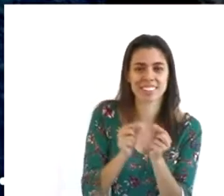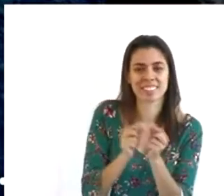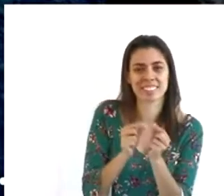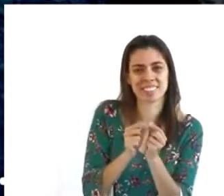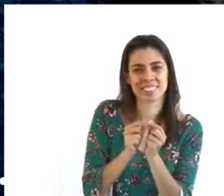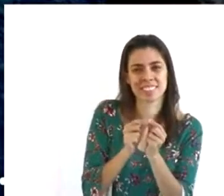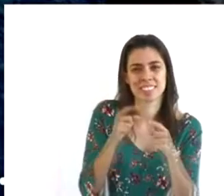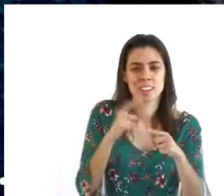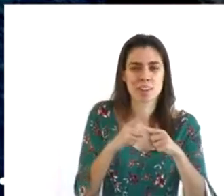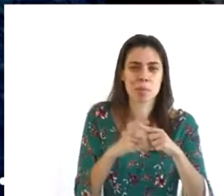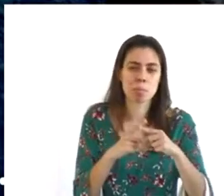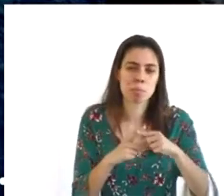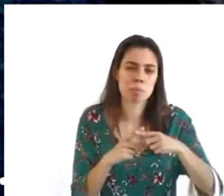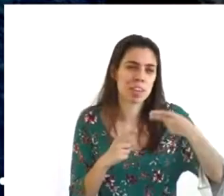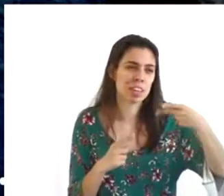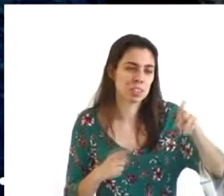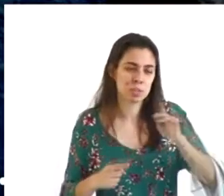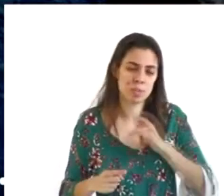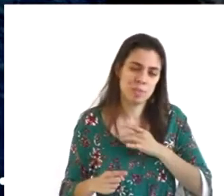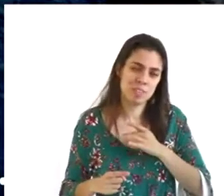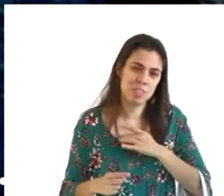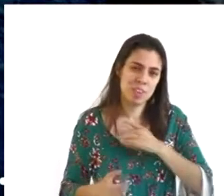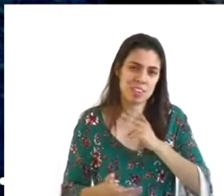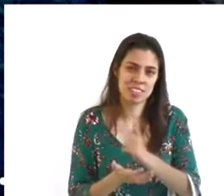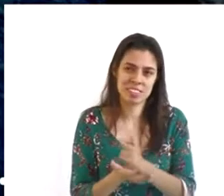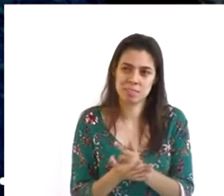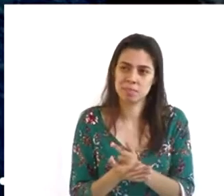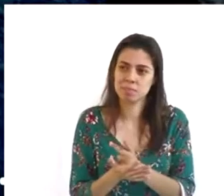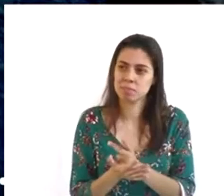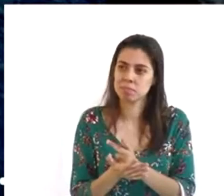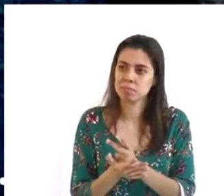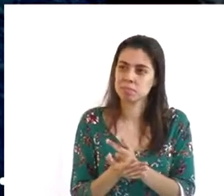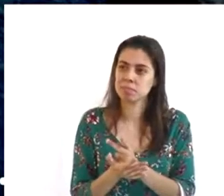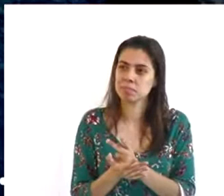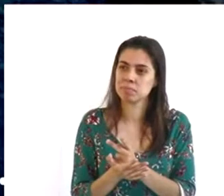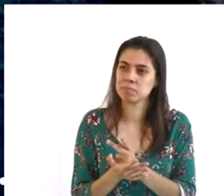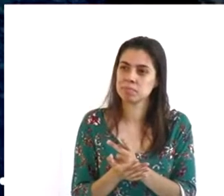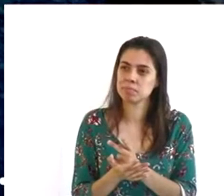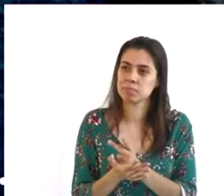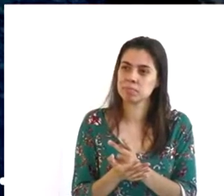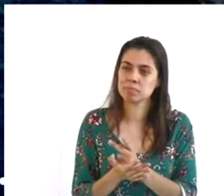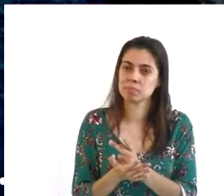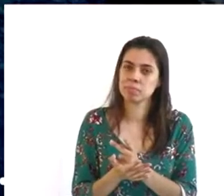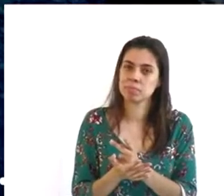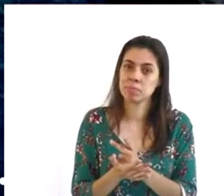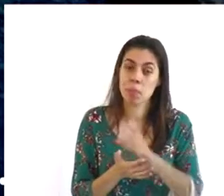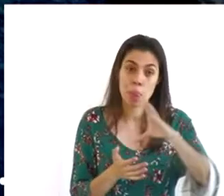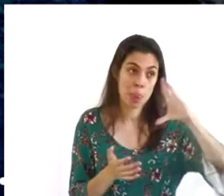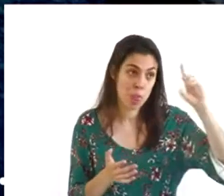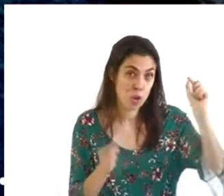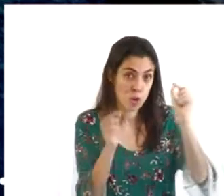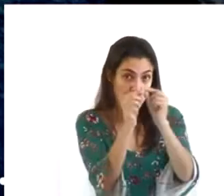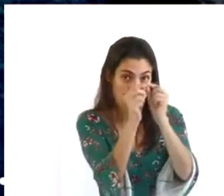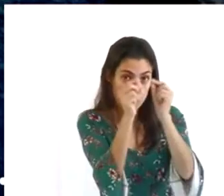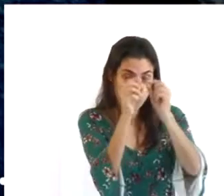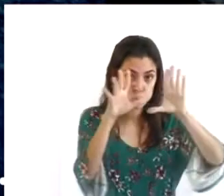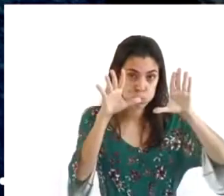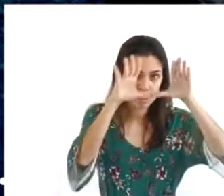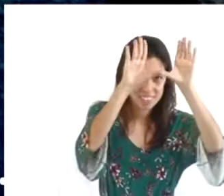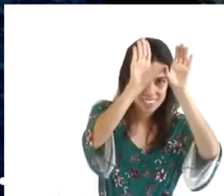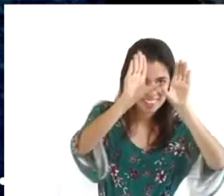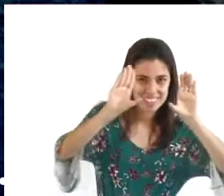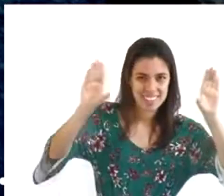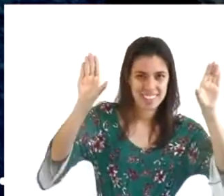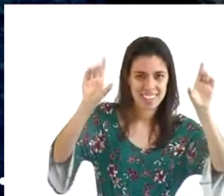sua misericórdia dura para sempre. Àquele que com entendimento fez os céus, porque a